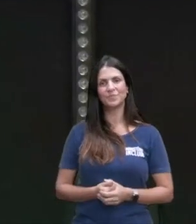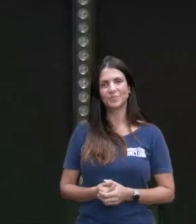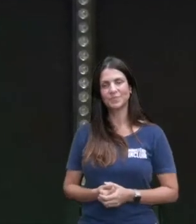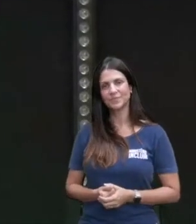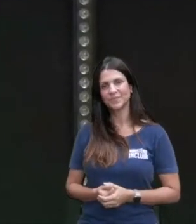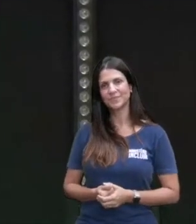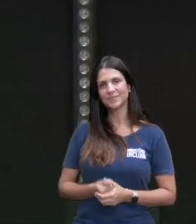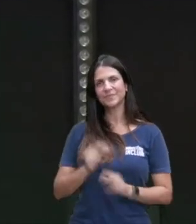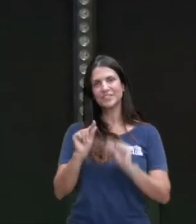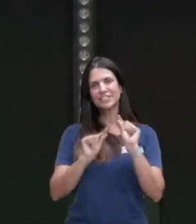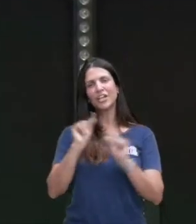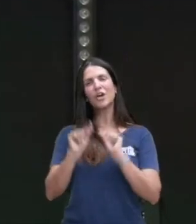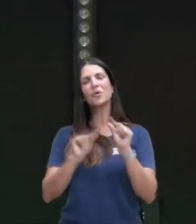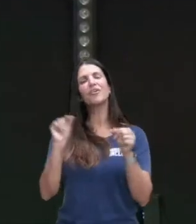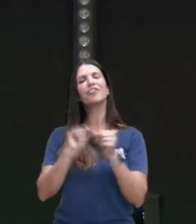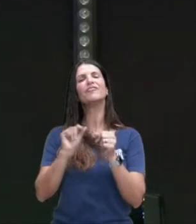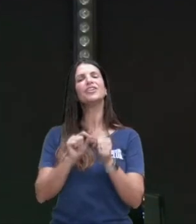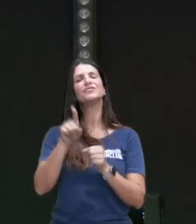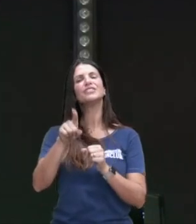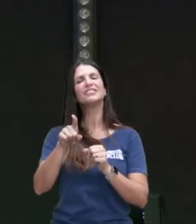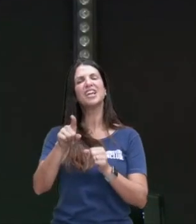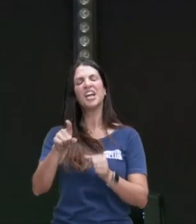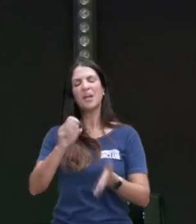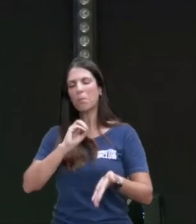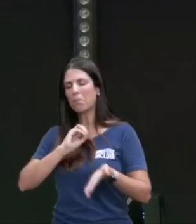e o que fez você jogar fora o seu valor